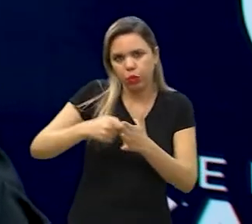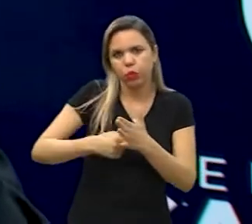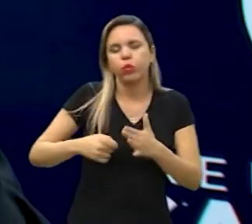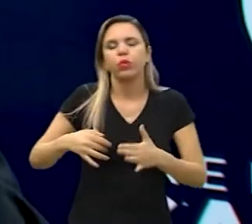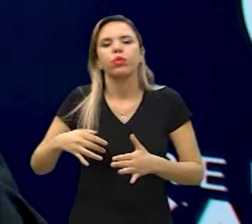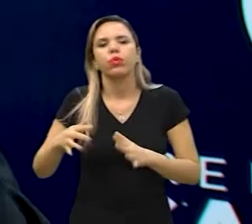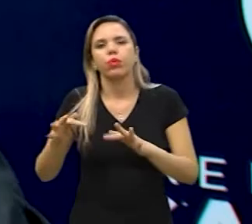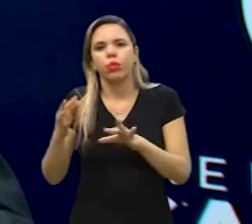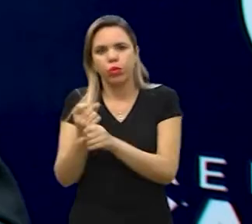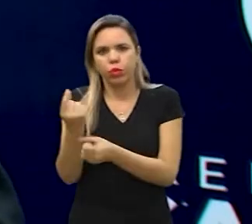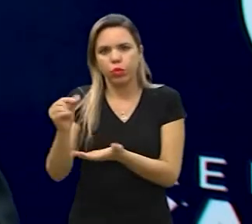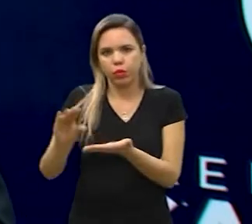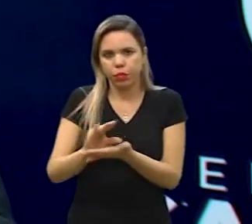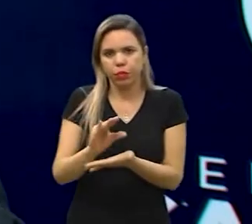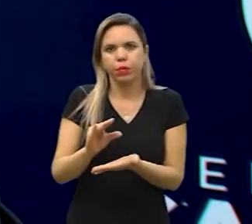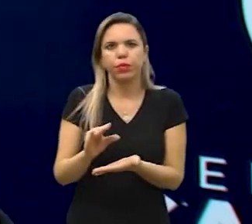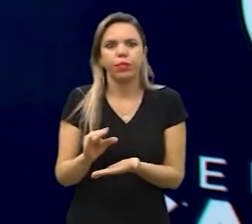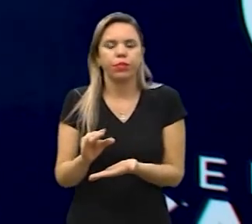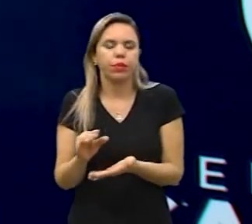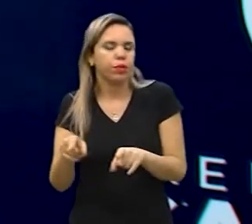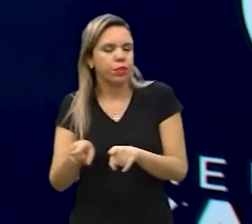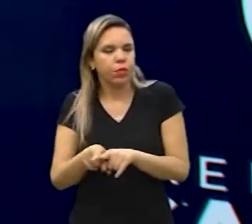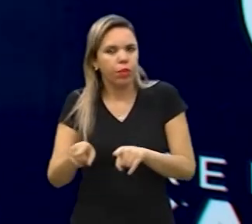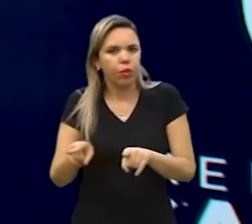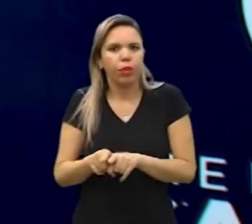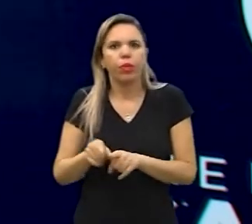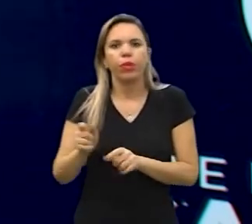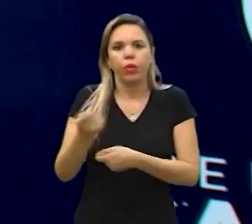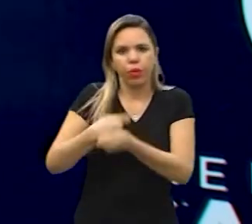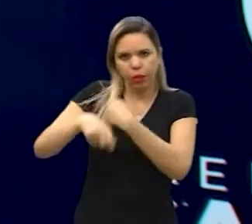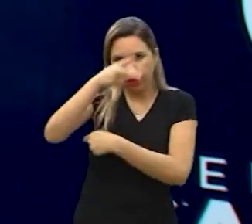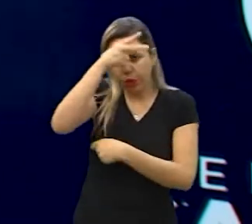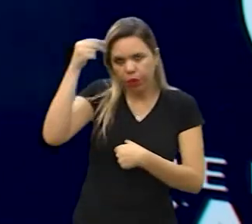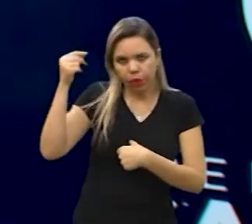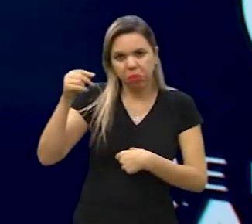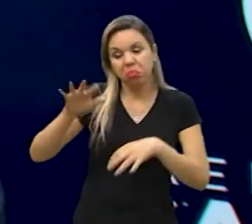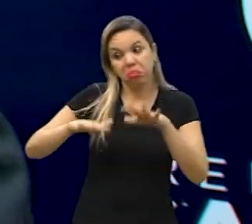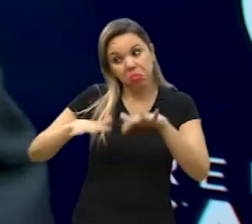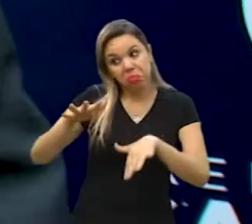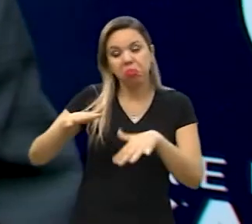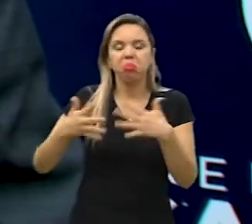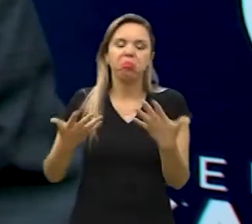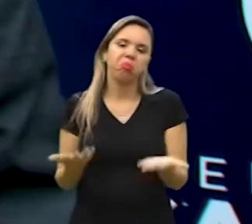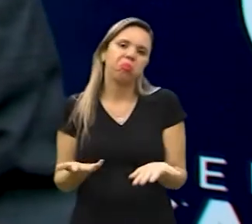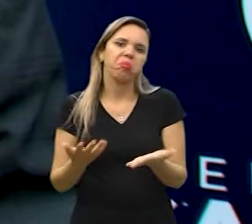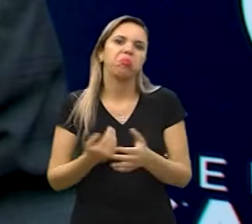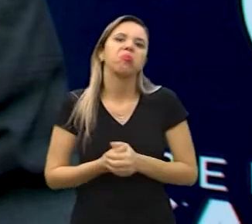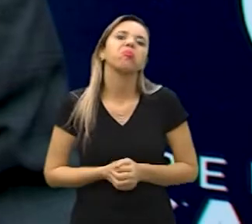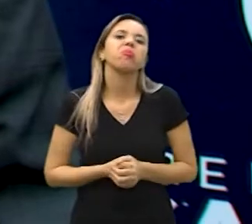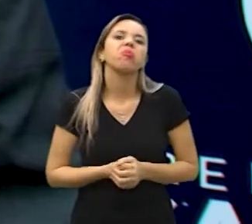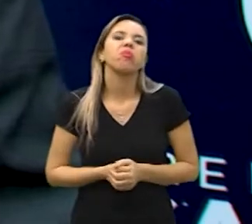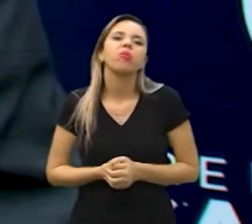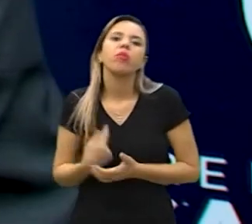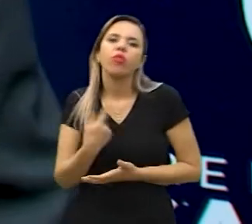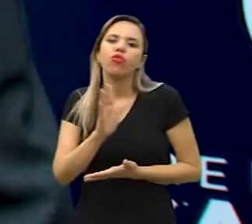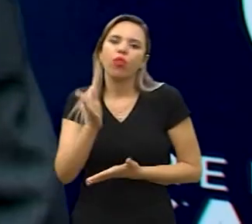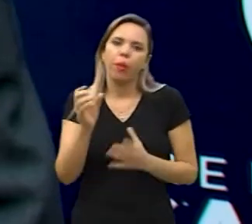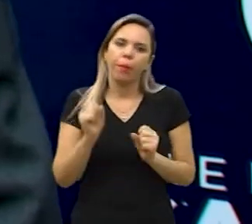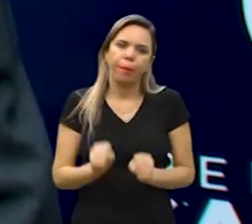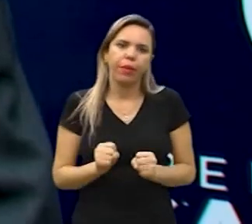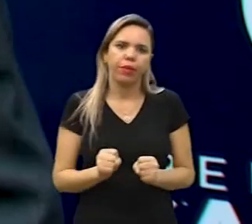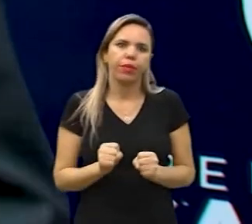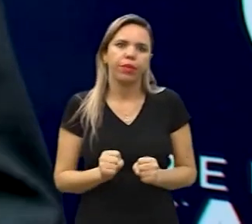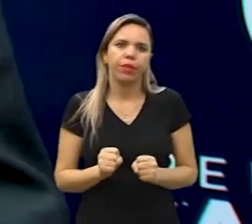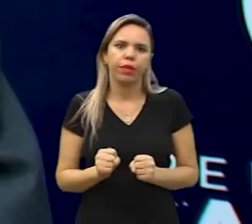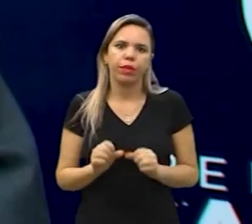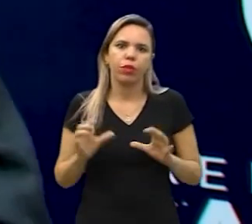urbana, de finanças e orçamento e também da administração pública, talvez, aí nós já